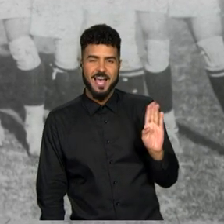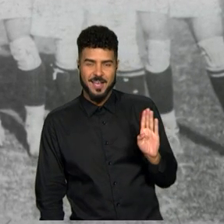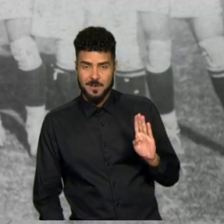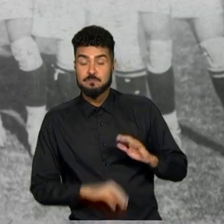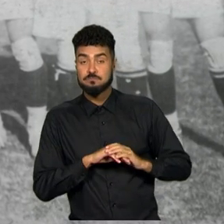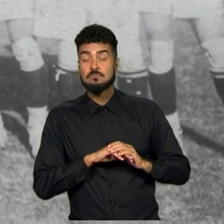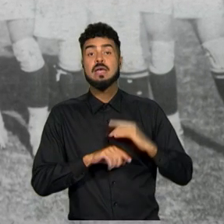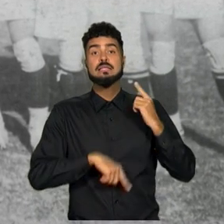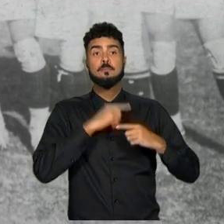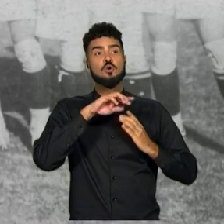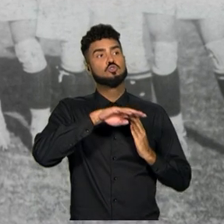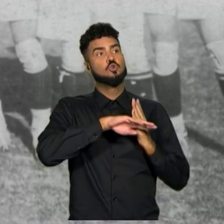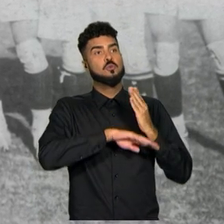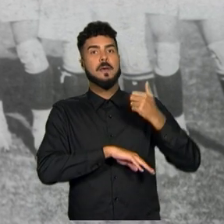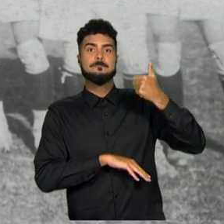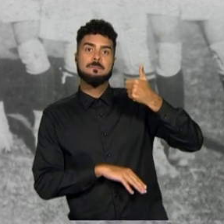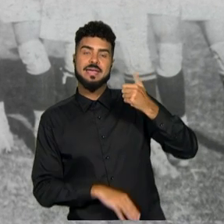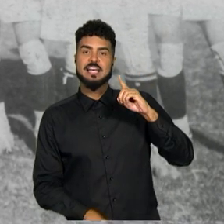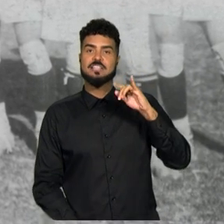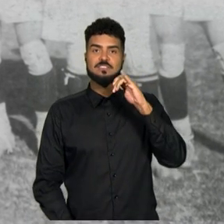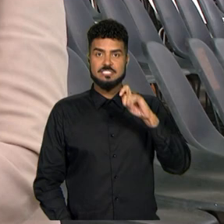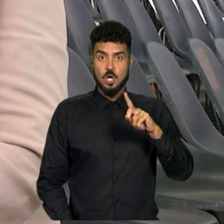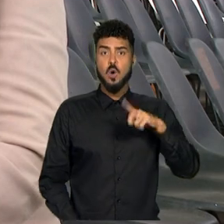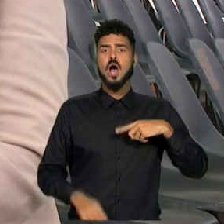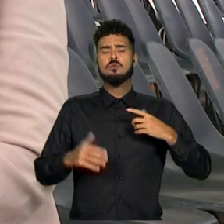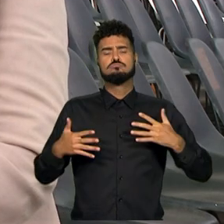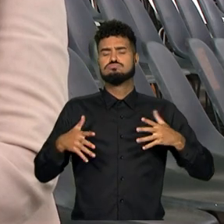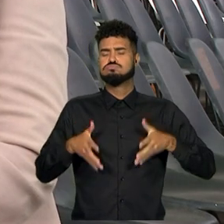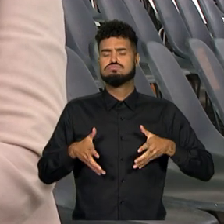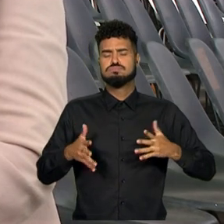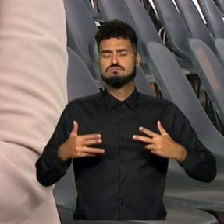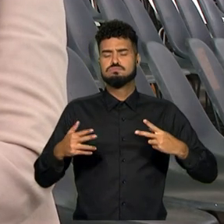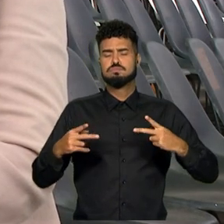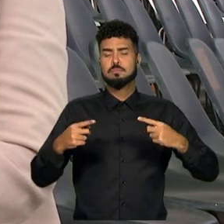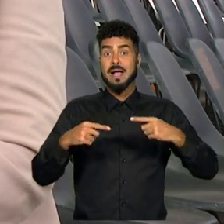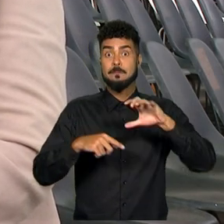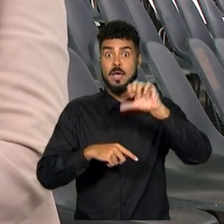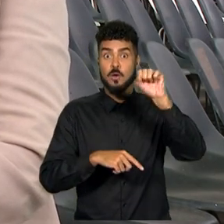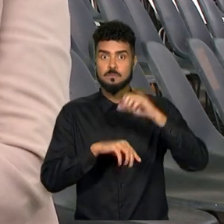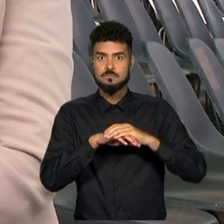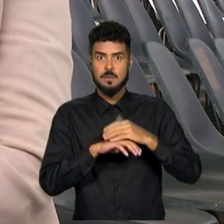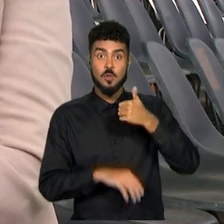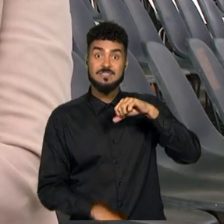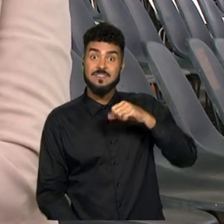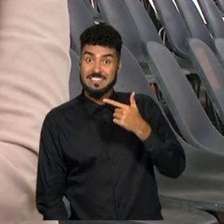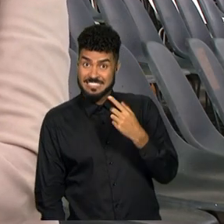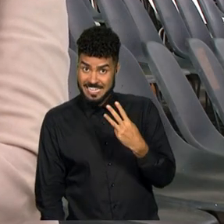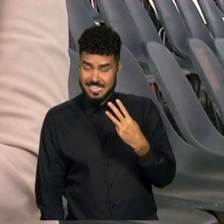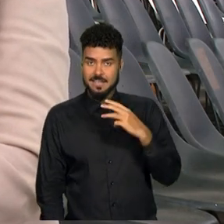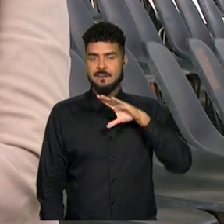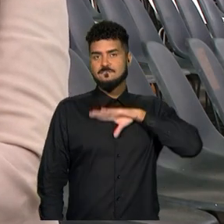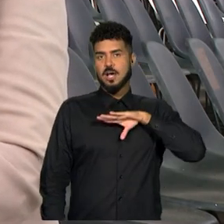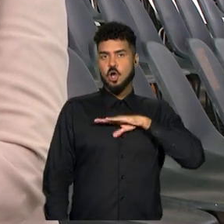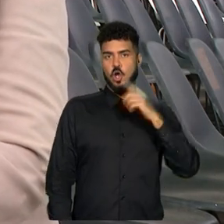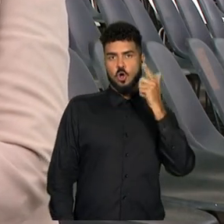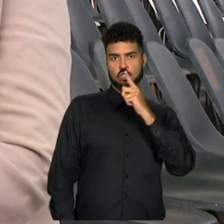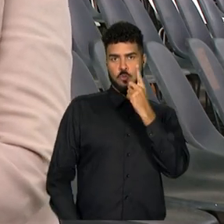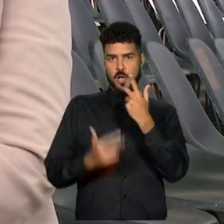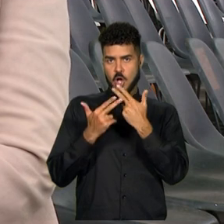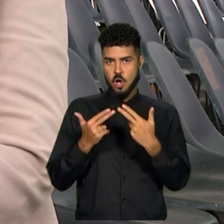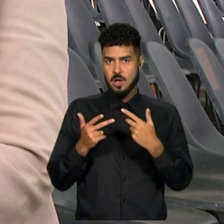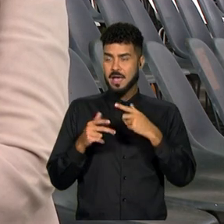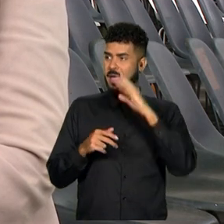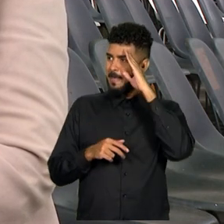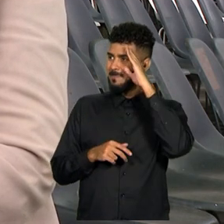subiu para a primeira divisão e foi campeão. Em 1923, o Vasco vai conseguir aquilo que a